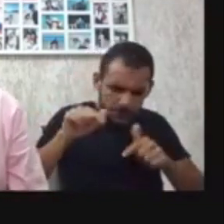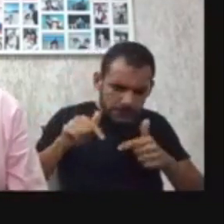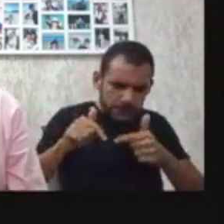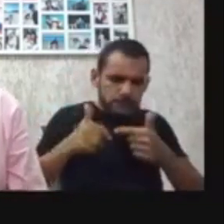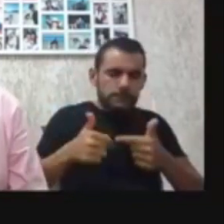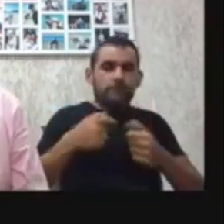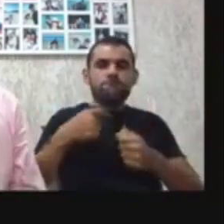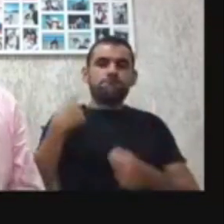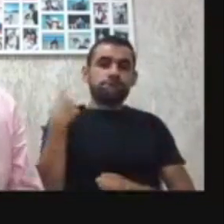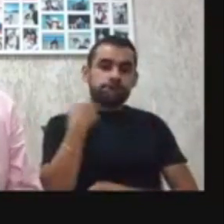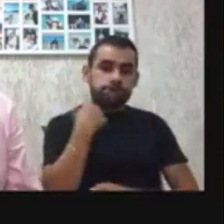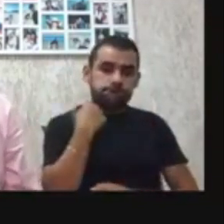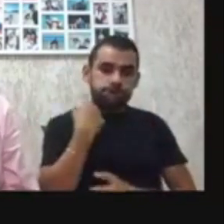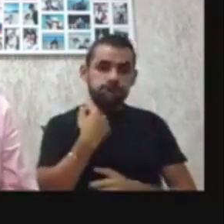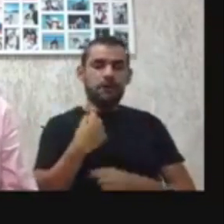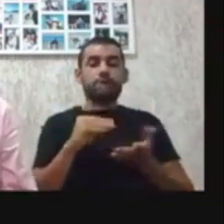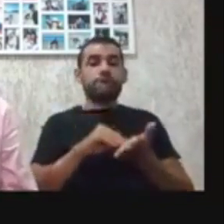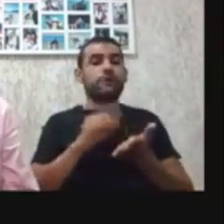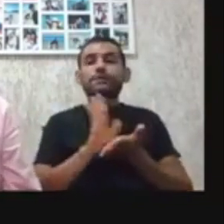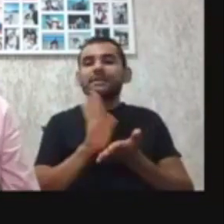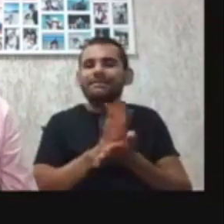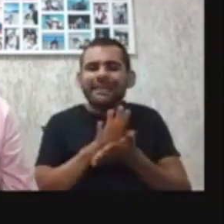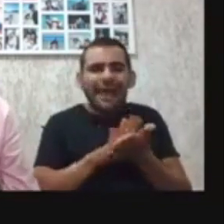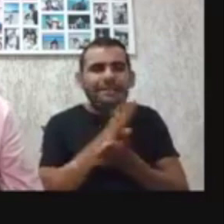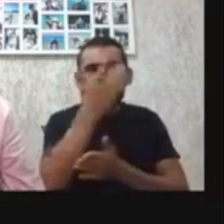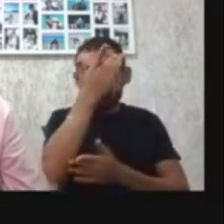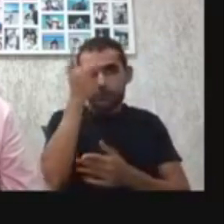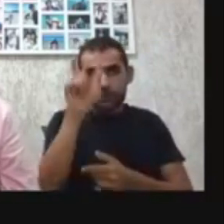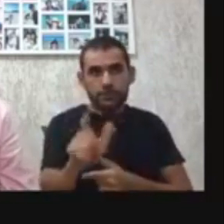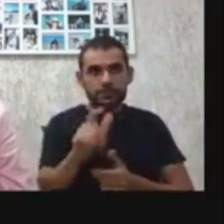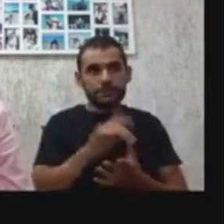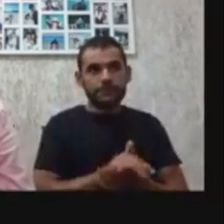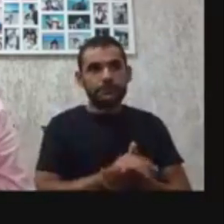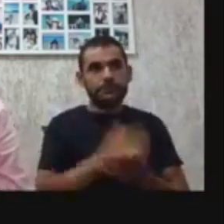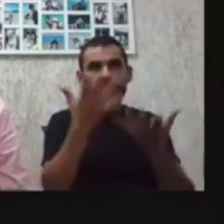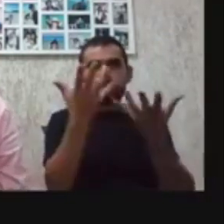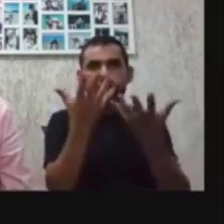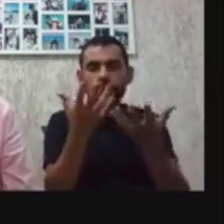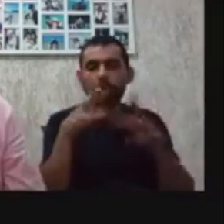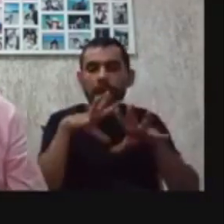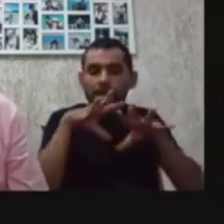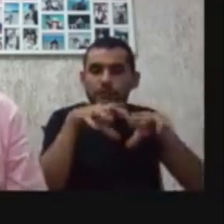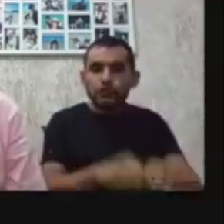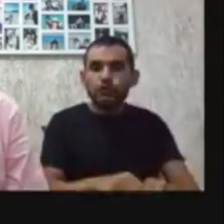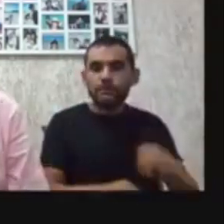de tudo para que não falte nada ao paciente. Nós já assumimos lá,